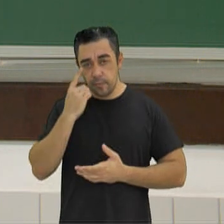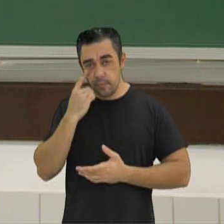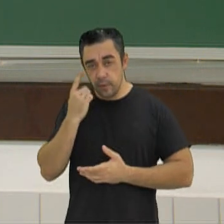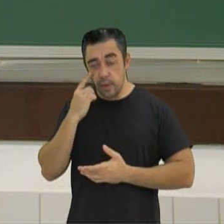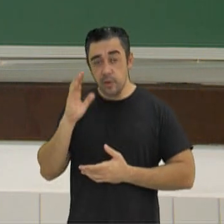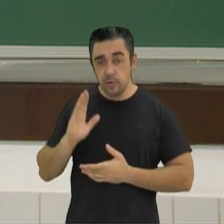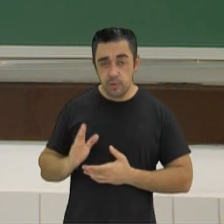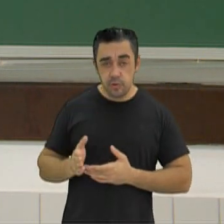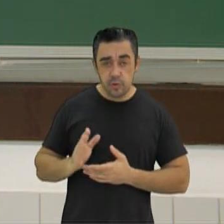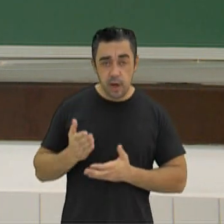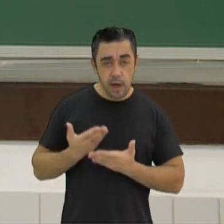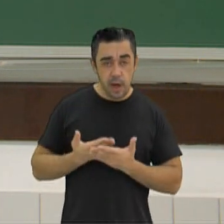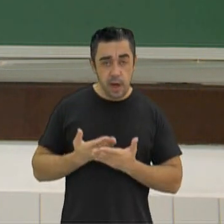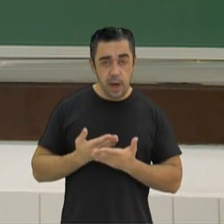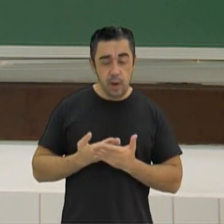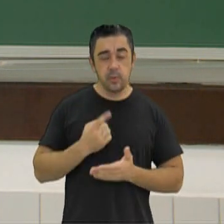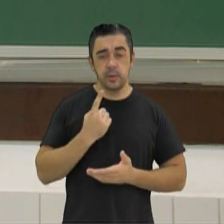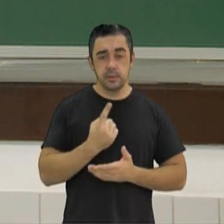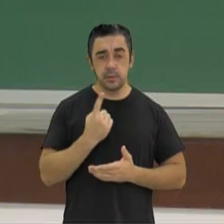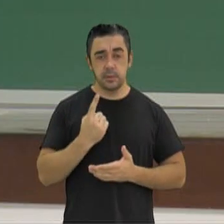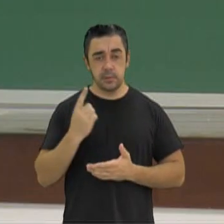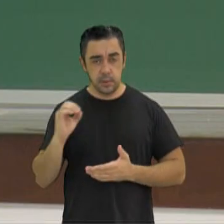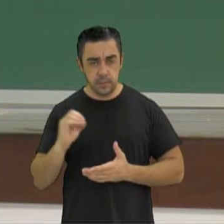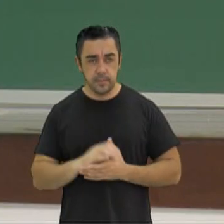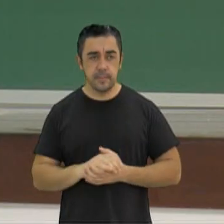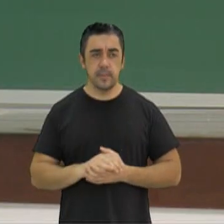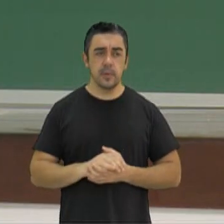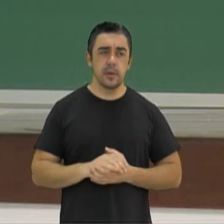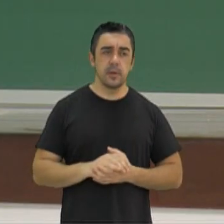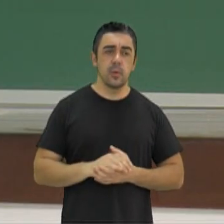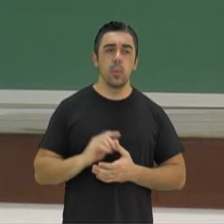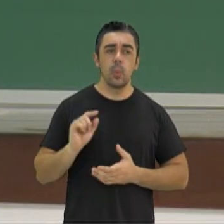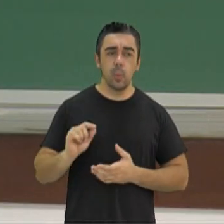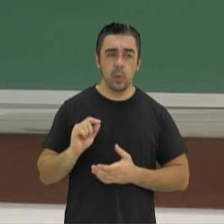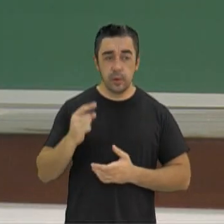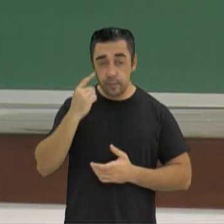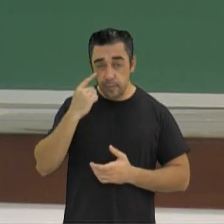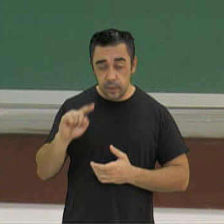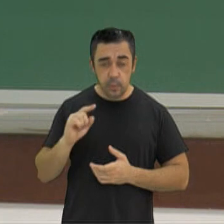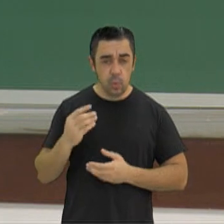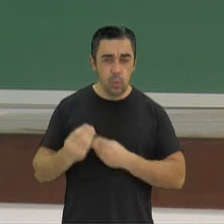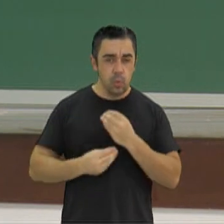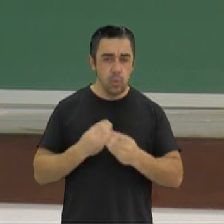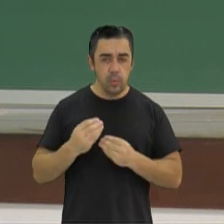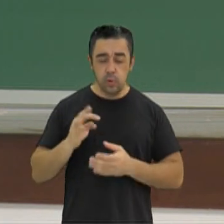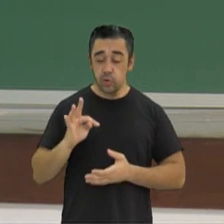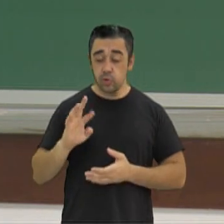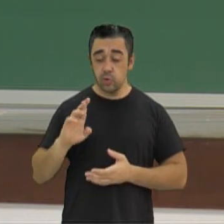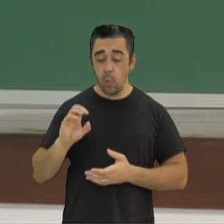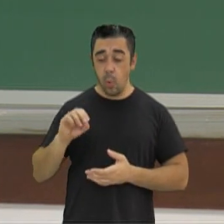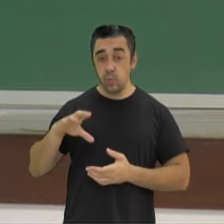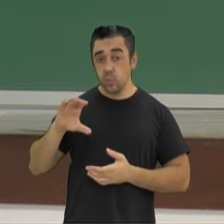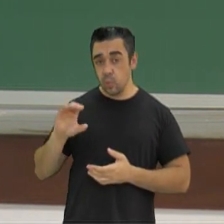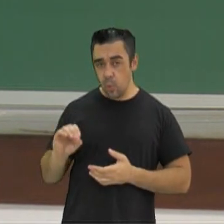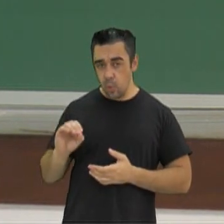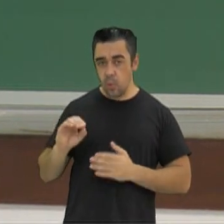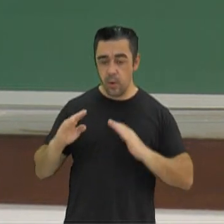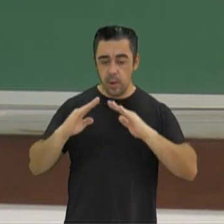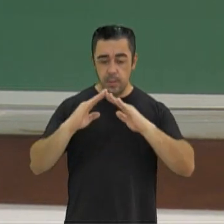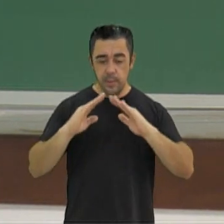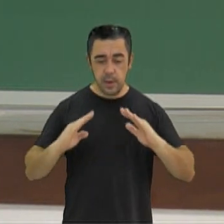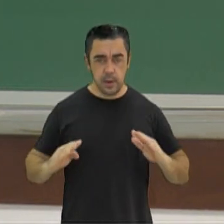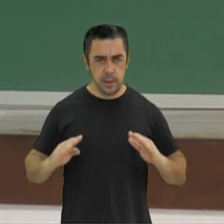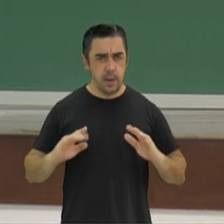gente trabalhou até a aula de número 110. Trabalhamos na aula 110, tronco de pirâmide. E aliás, foi fantástico, né?